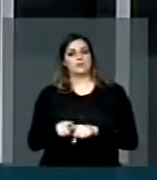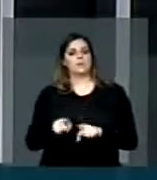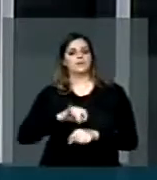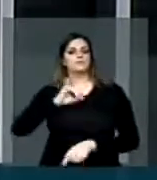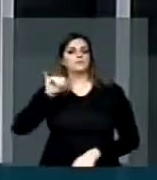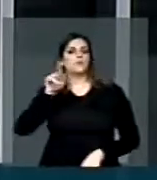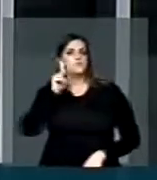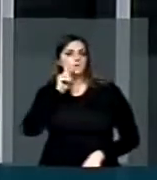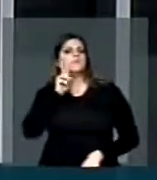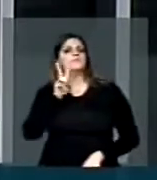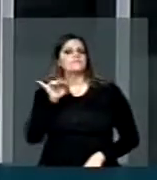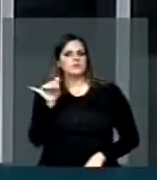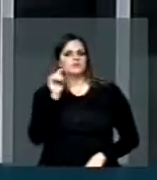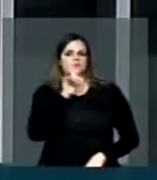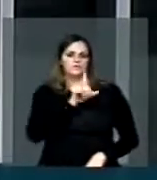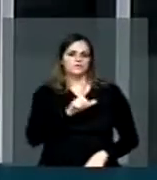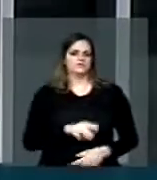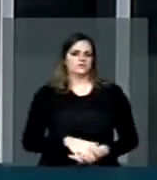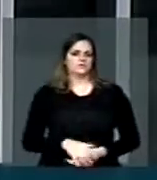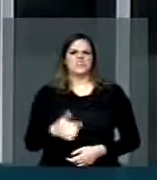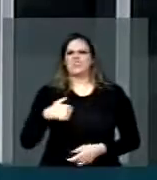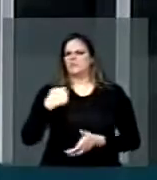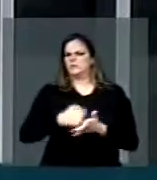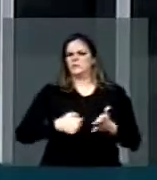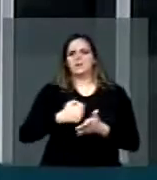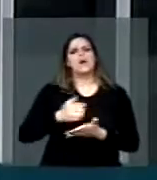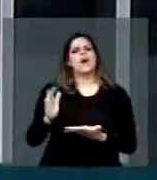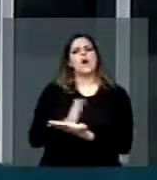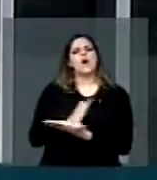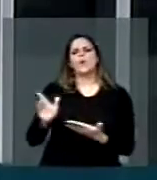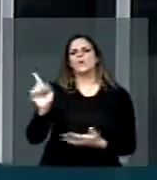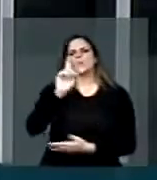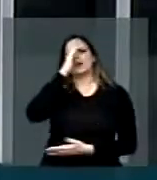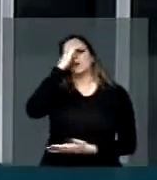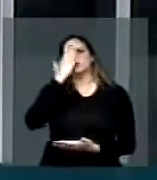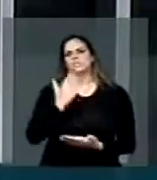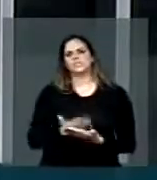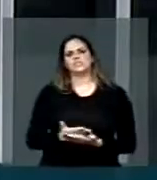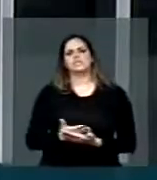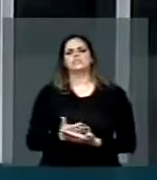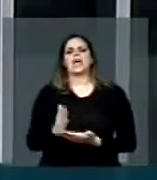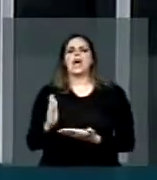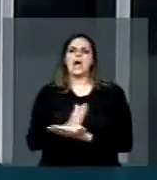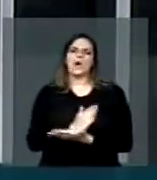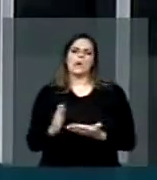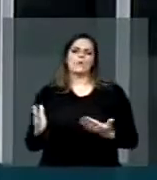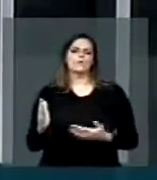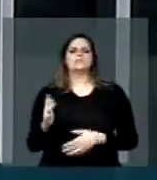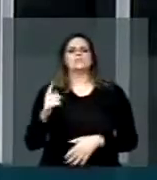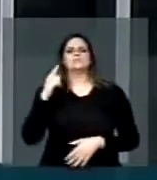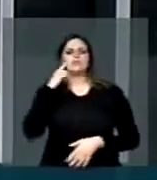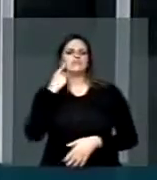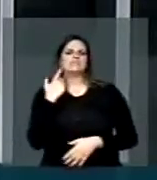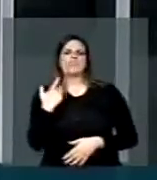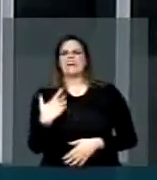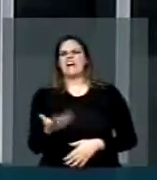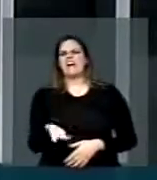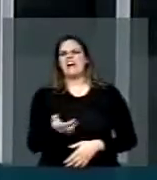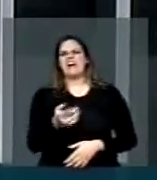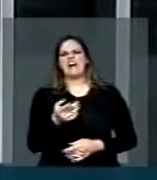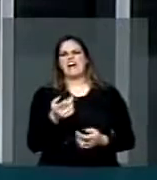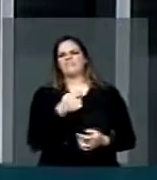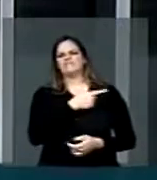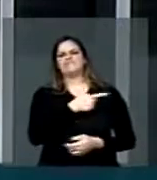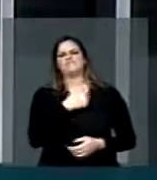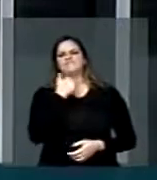briguei muito, e muitos inclusive até não acreditavam, outros não só não acreditavam, como desdenhavam,